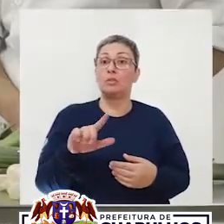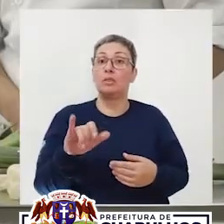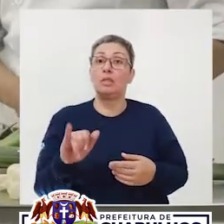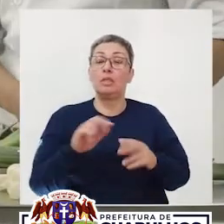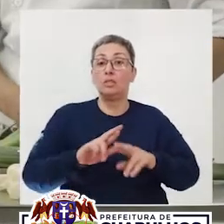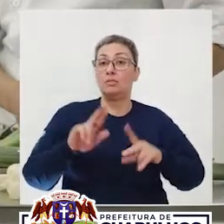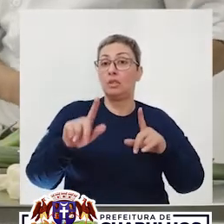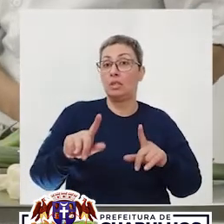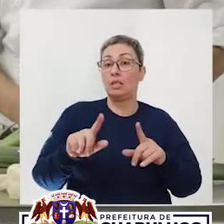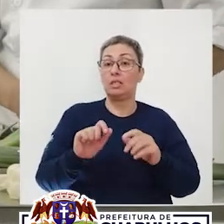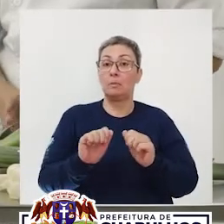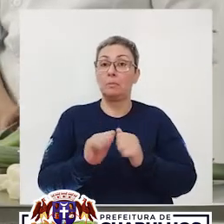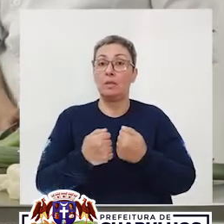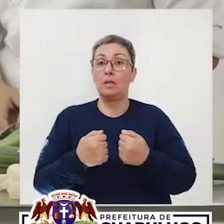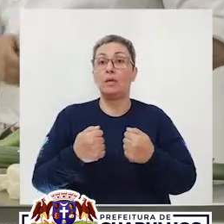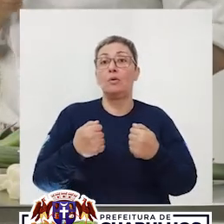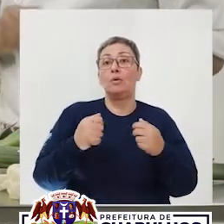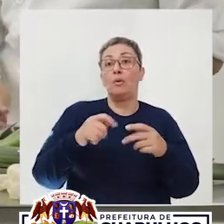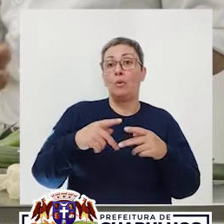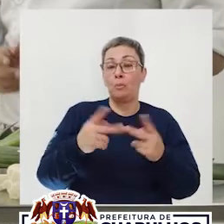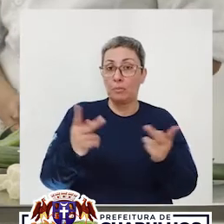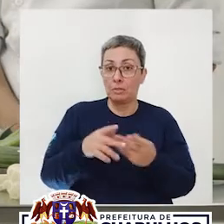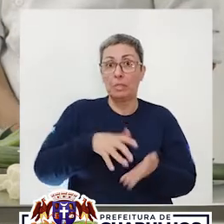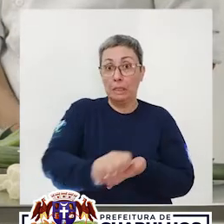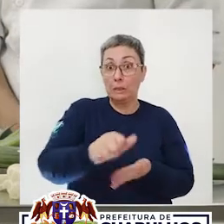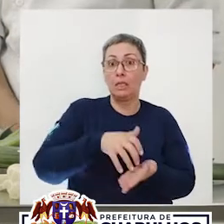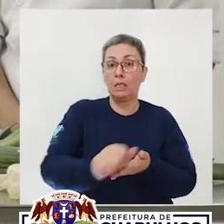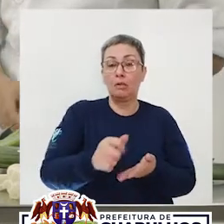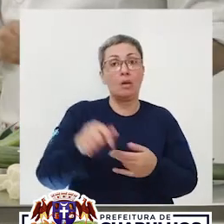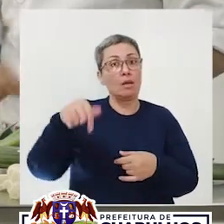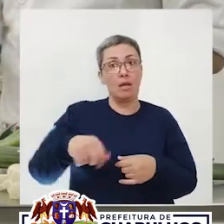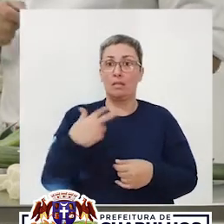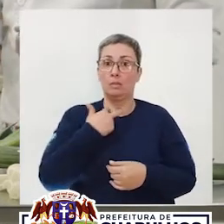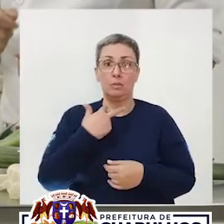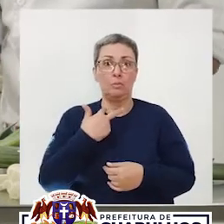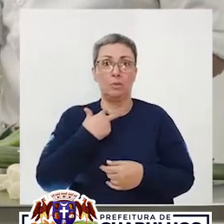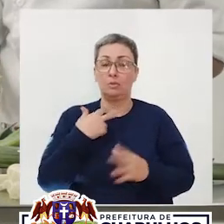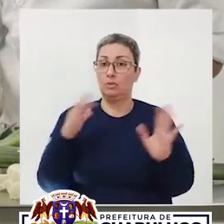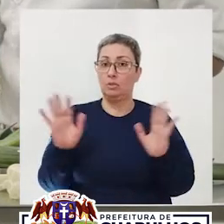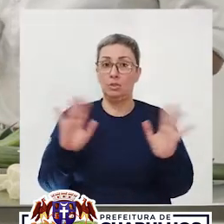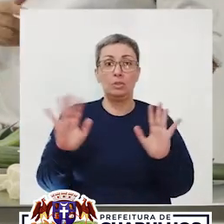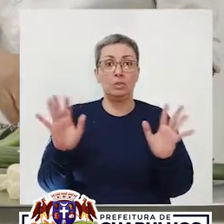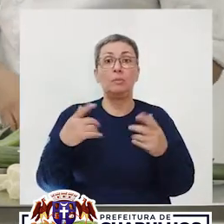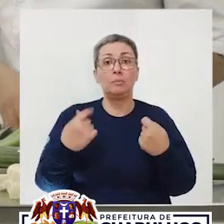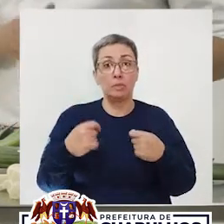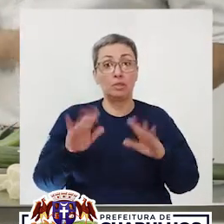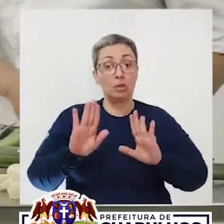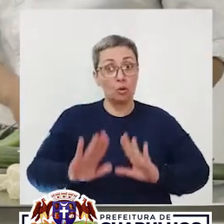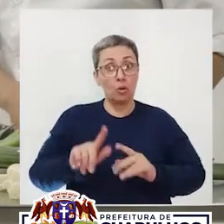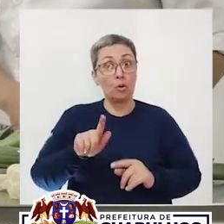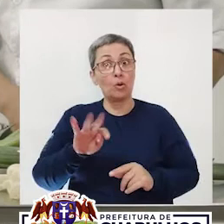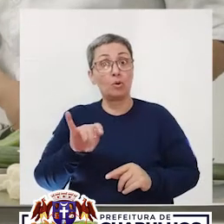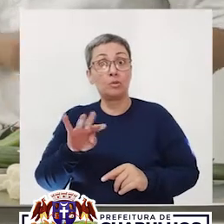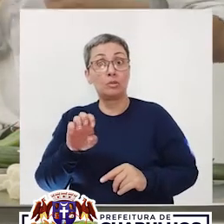diferente das massas de pães e pizzas, que a gente tem que sovar bem para dissolver o glúten, Isso. Essa você